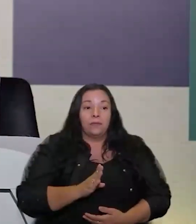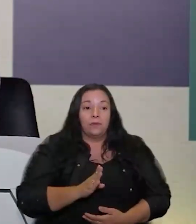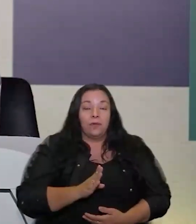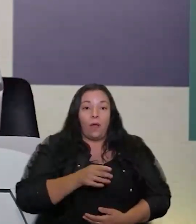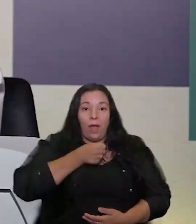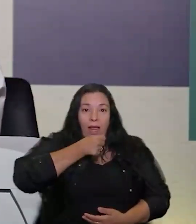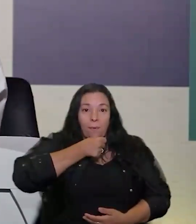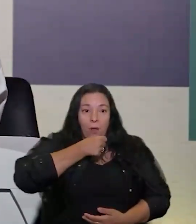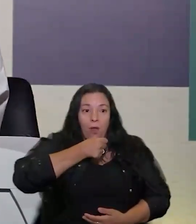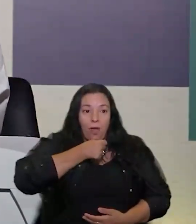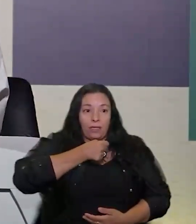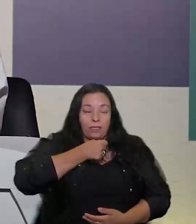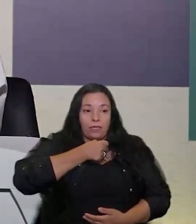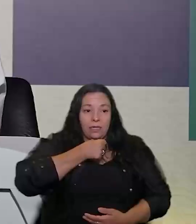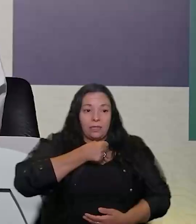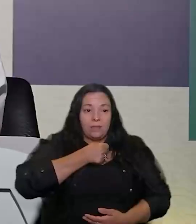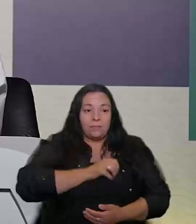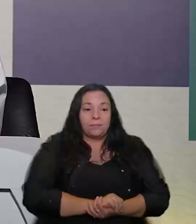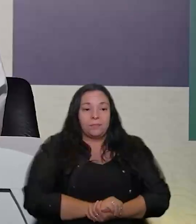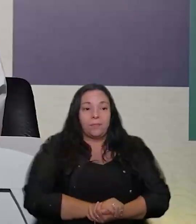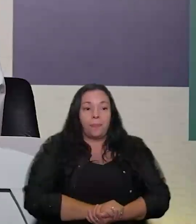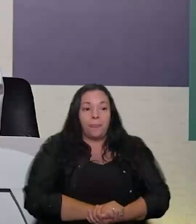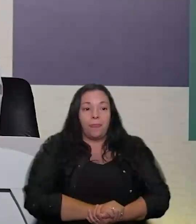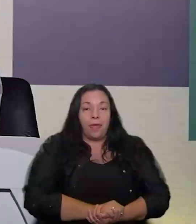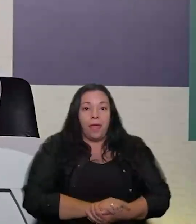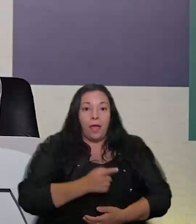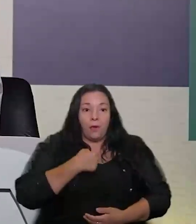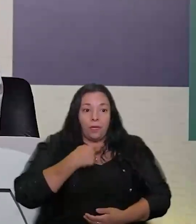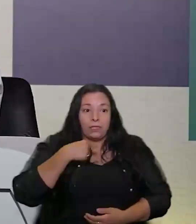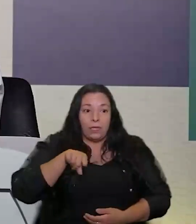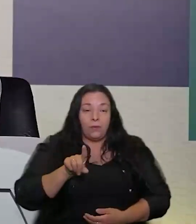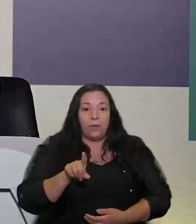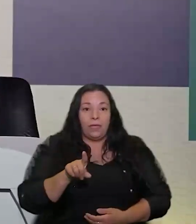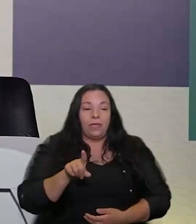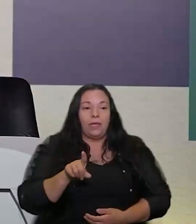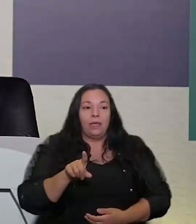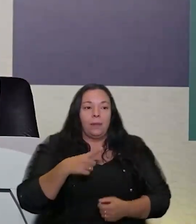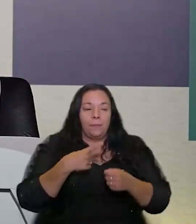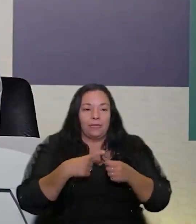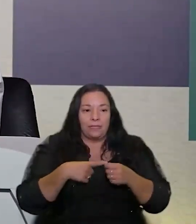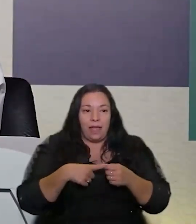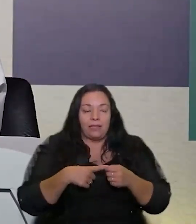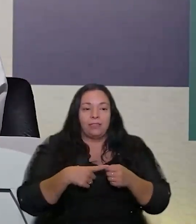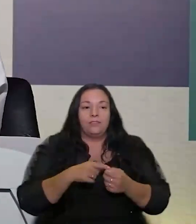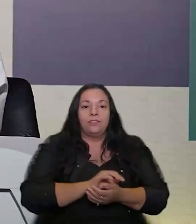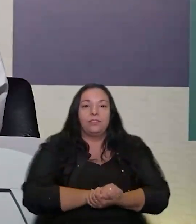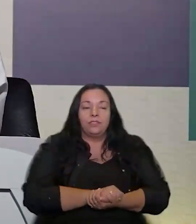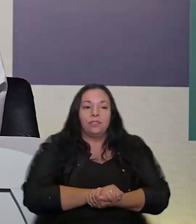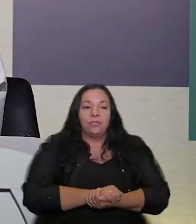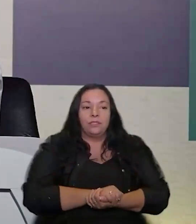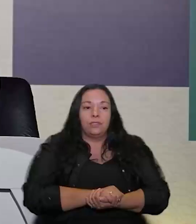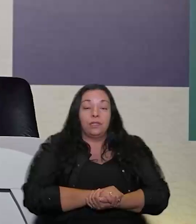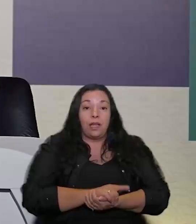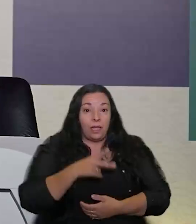era repórter, eu financei a minha vida na faculdade como repórter. Quando eu ia para Taguatinga, para Cidade Livre, sobretudo, né, no começo,